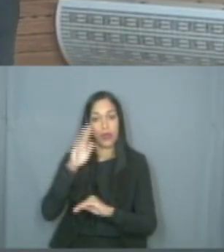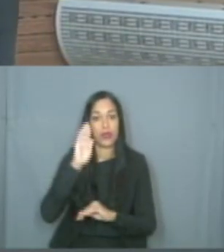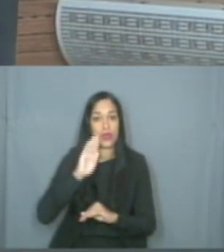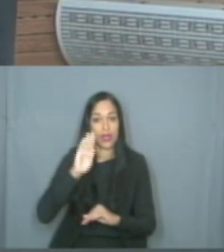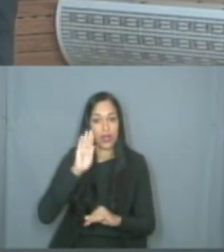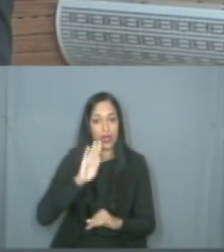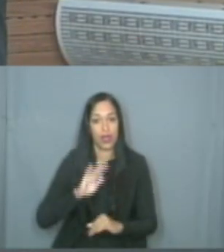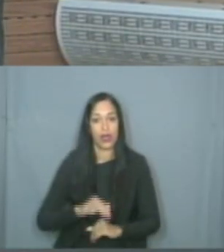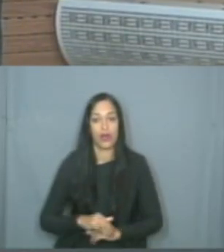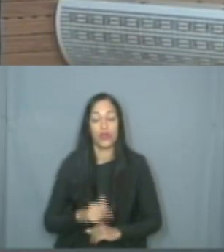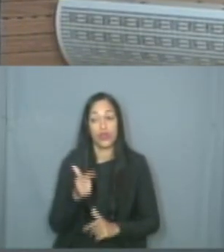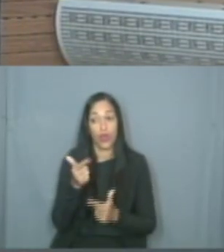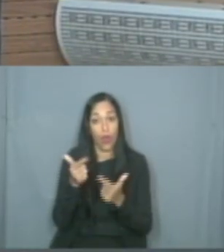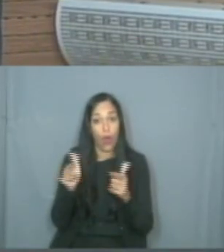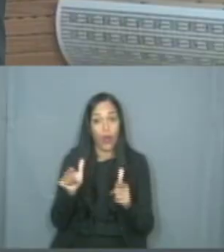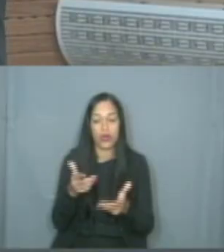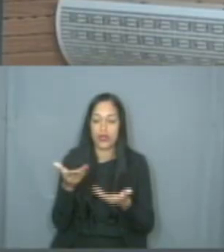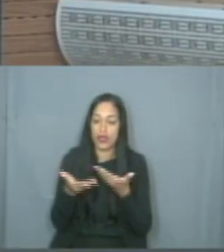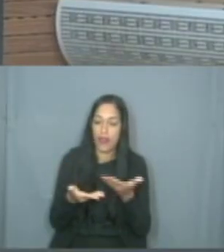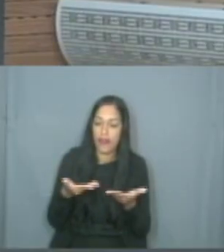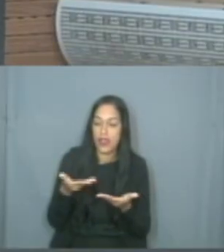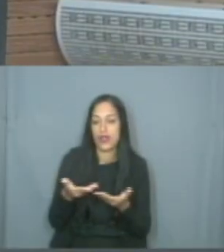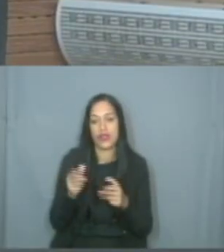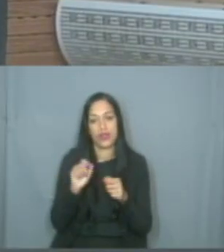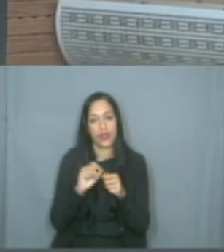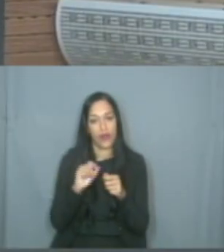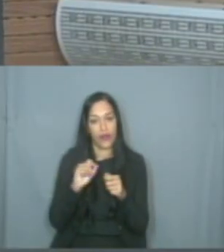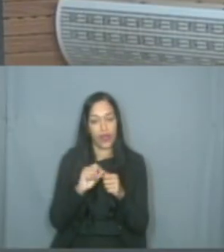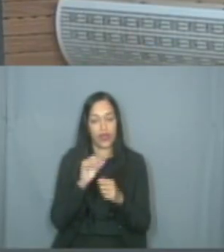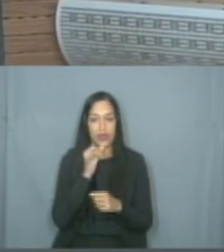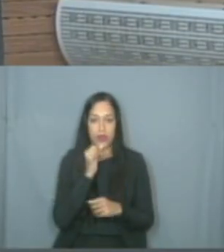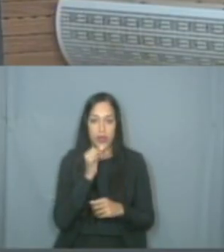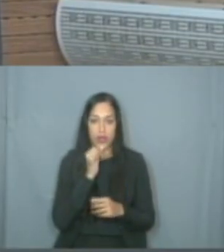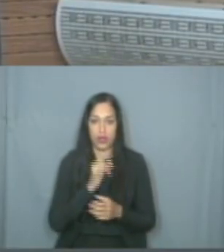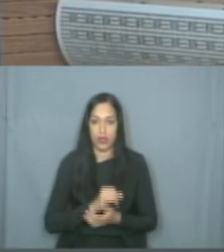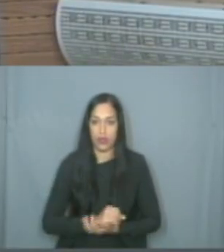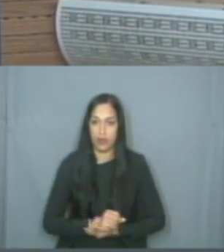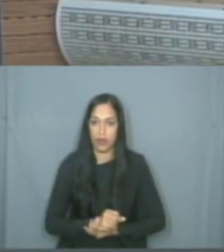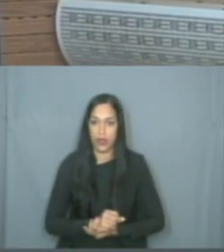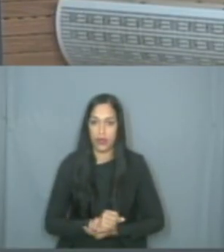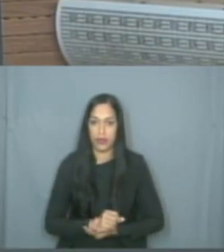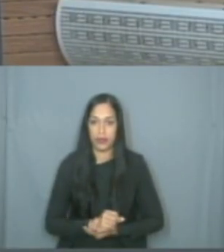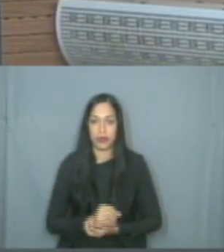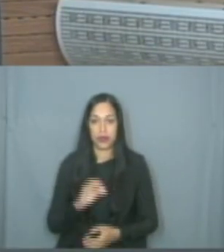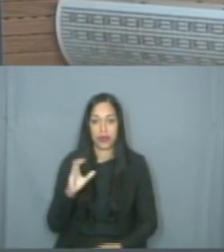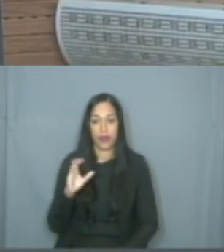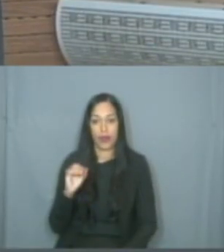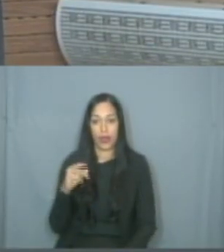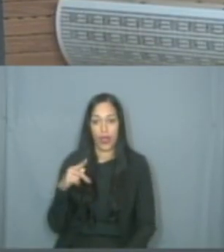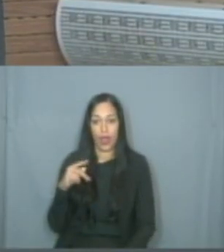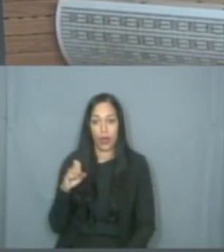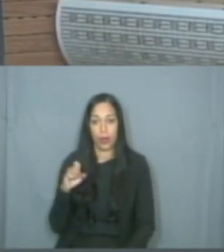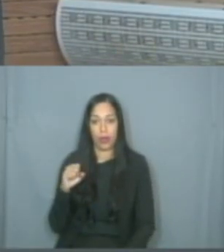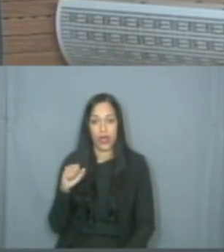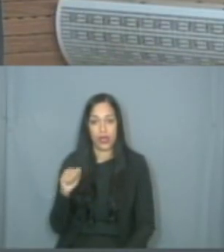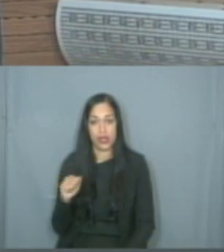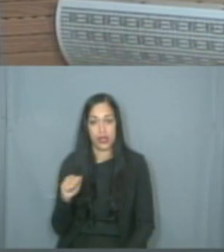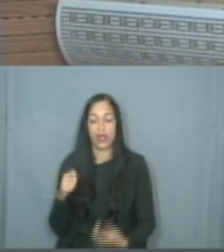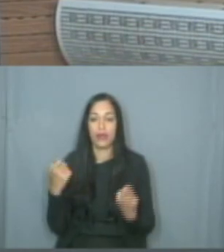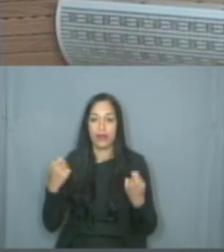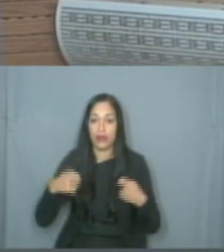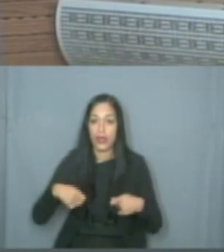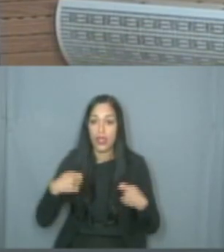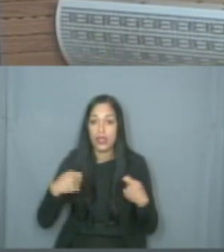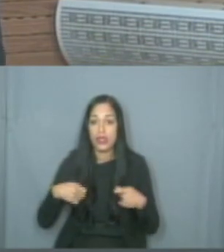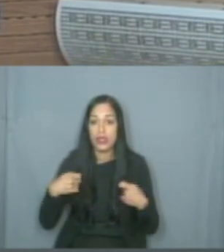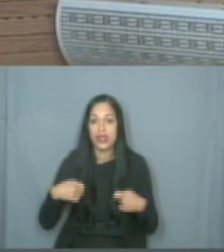mas quando outros serviços são realizados, como, por exemplo, a Compesa precisa, que é uma concessionária